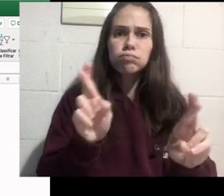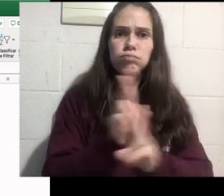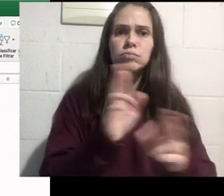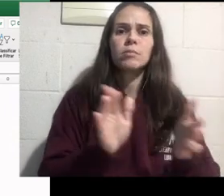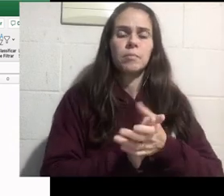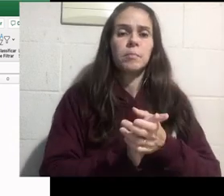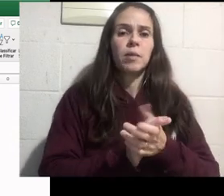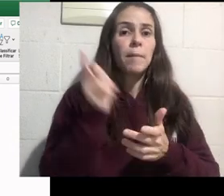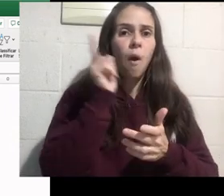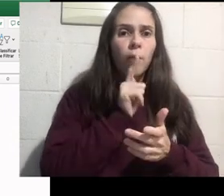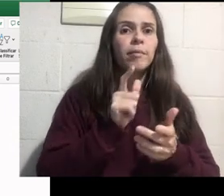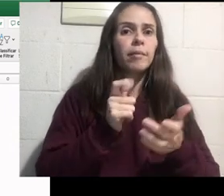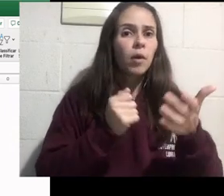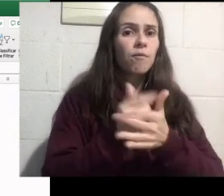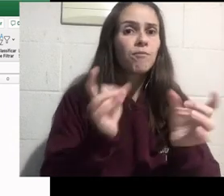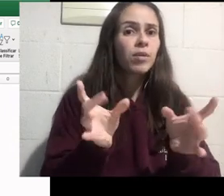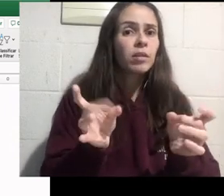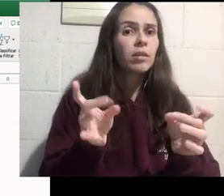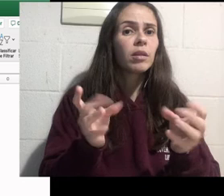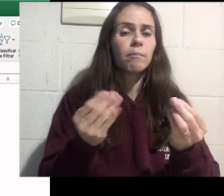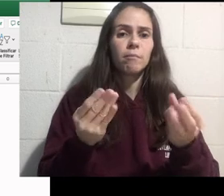atrativo, né, para os investidores que farão